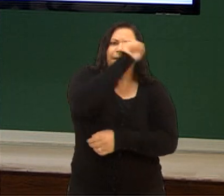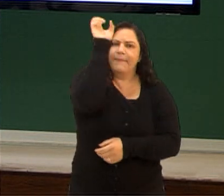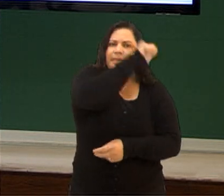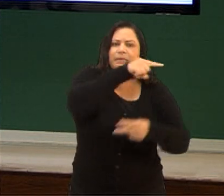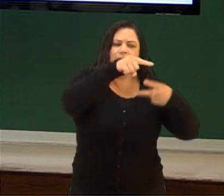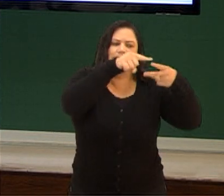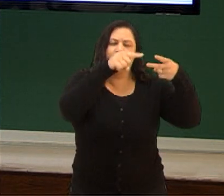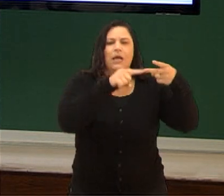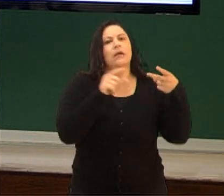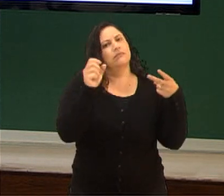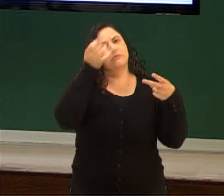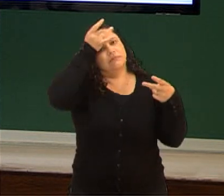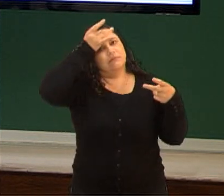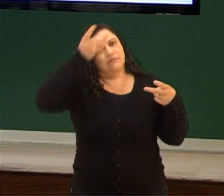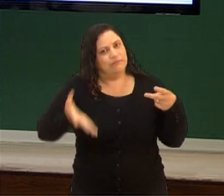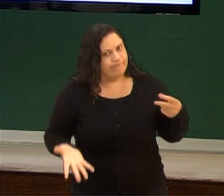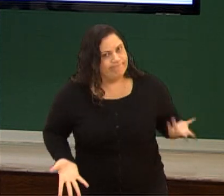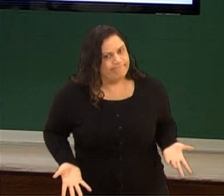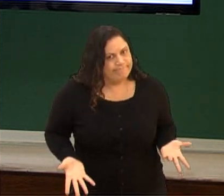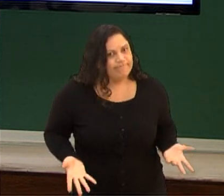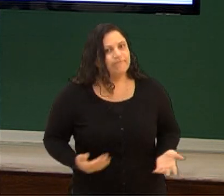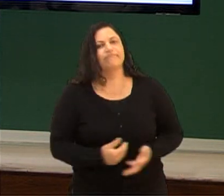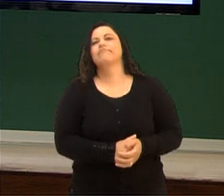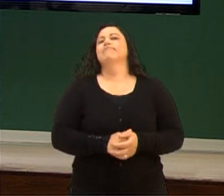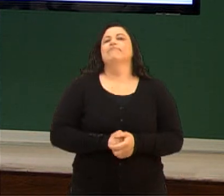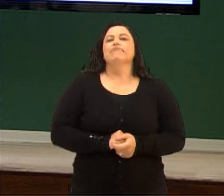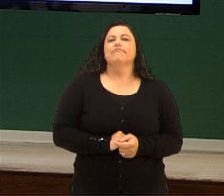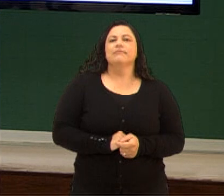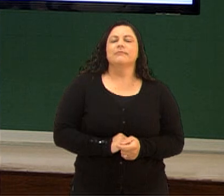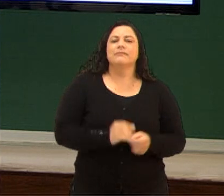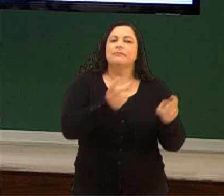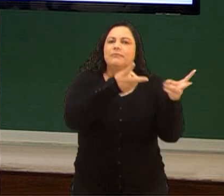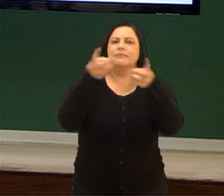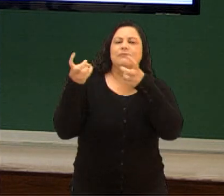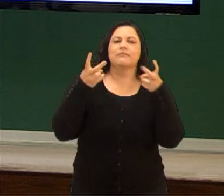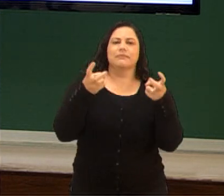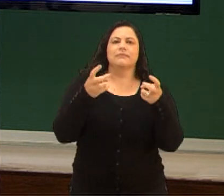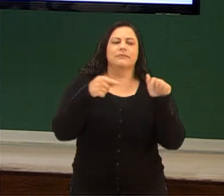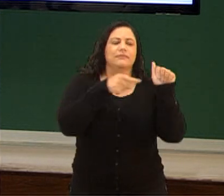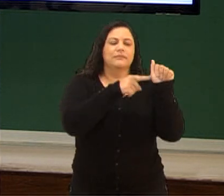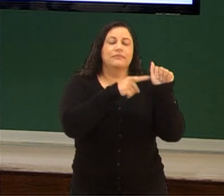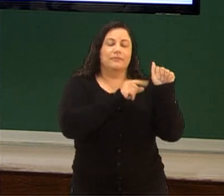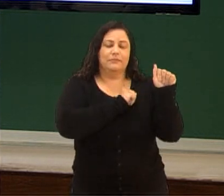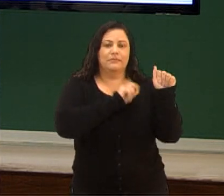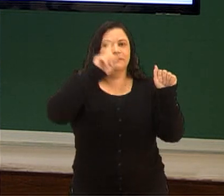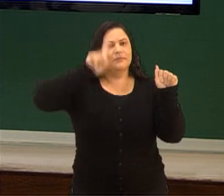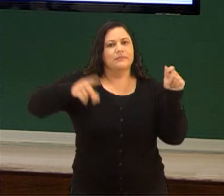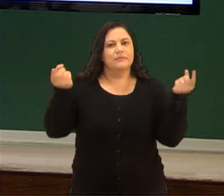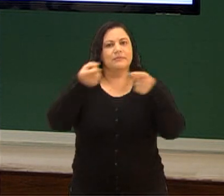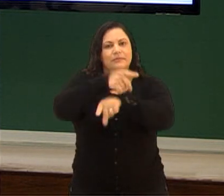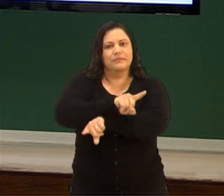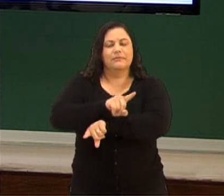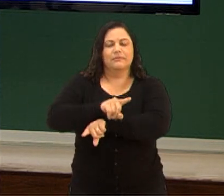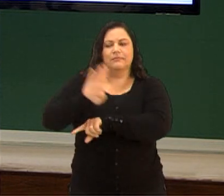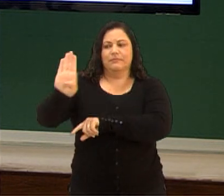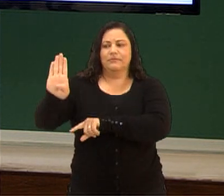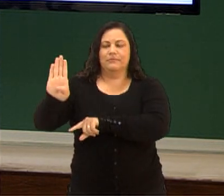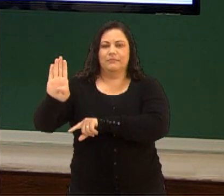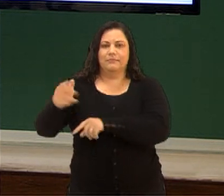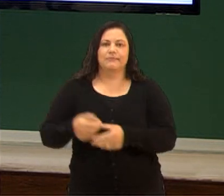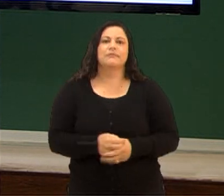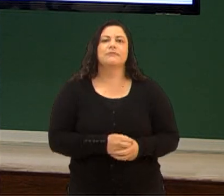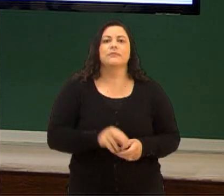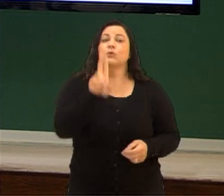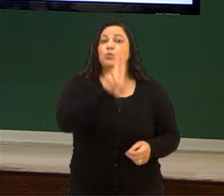só uma, né? Então vamos lá. Verifique se a matriz A é a matriz inversa da B, utilizando